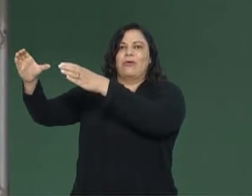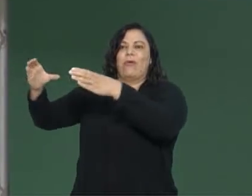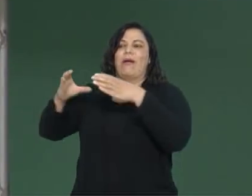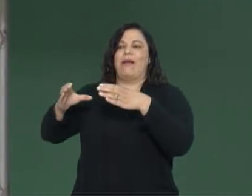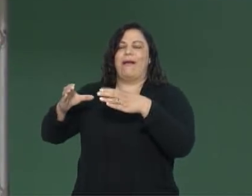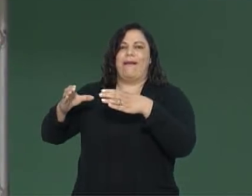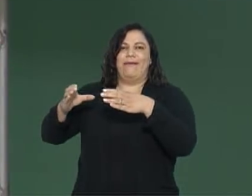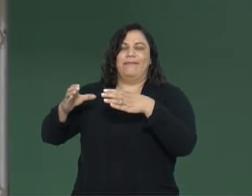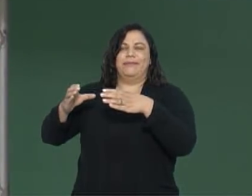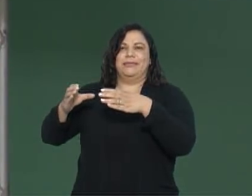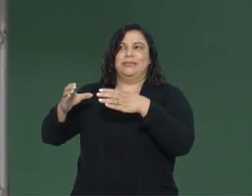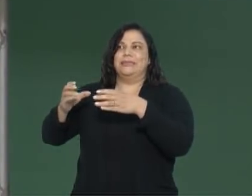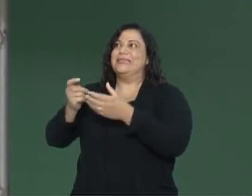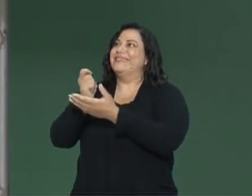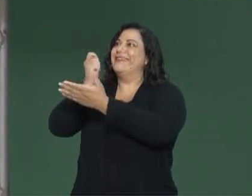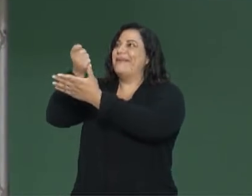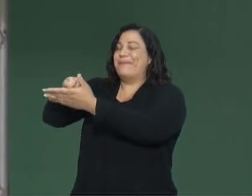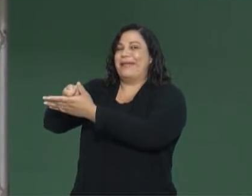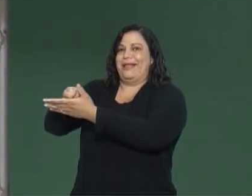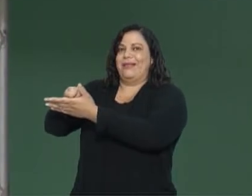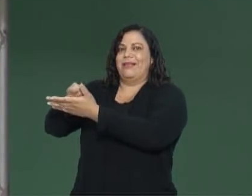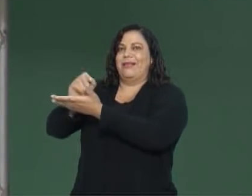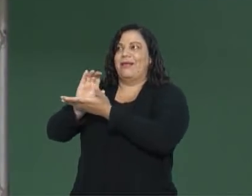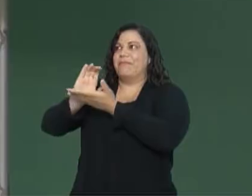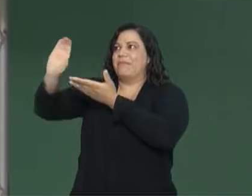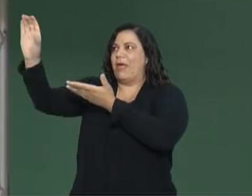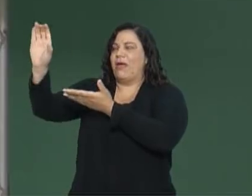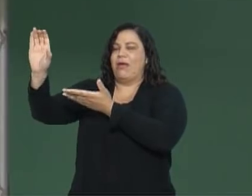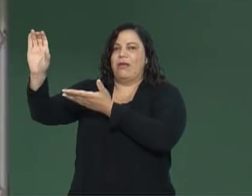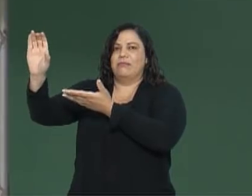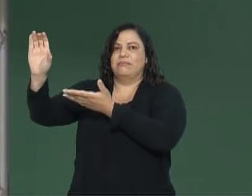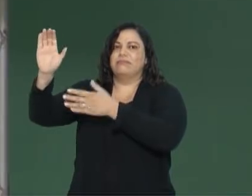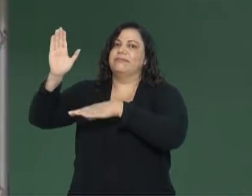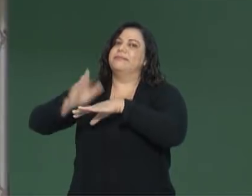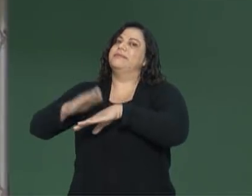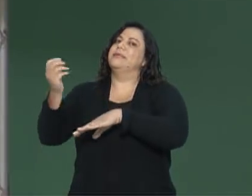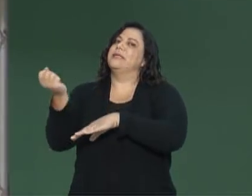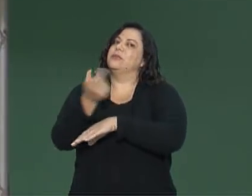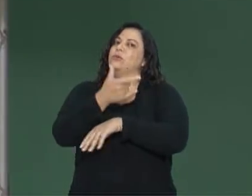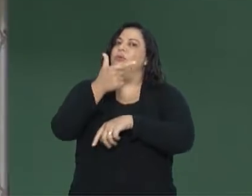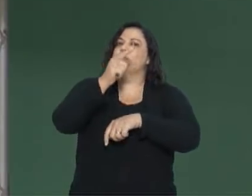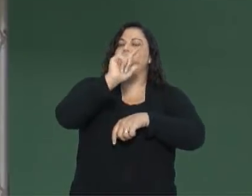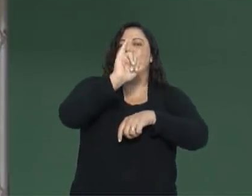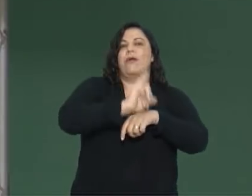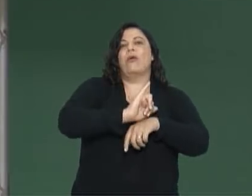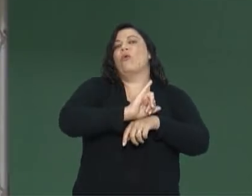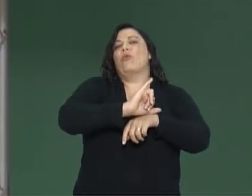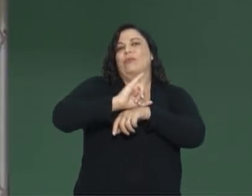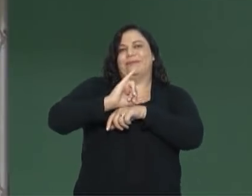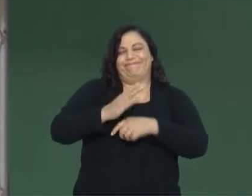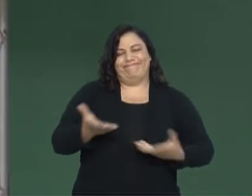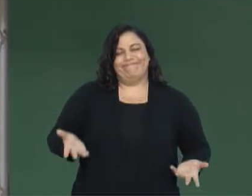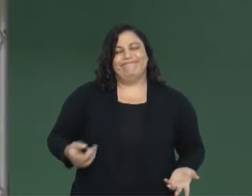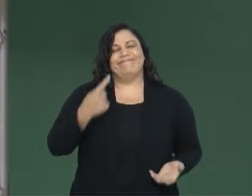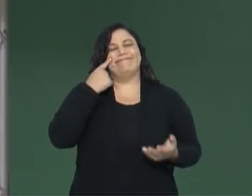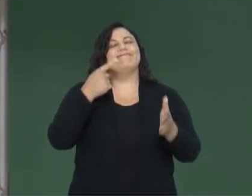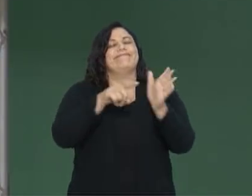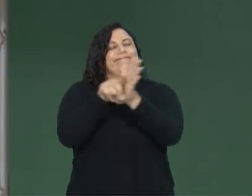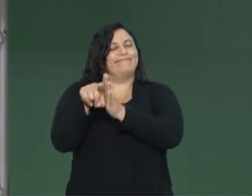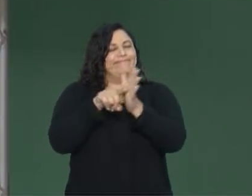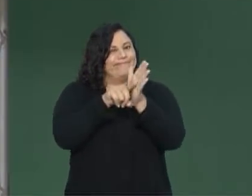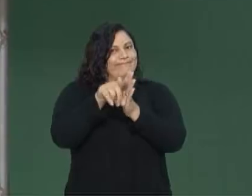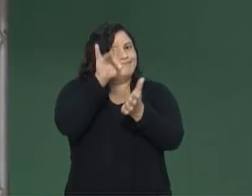preço maior do que a tonelada do ferro que nós vendemos para eles. Pode pesquisar, você vai ver que é verdade isso na